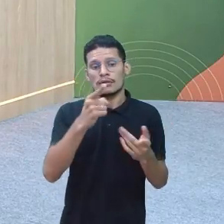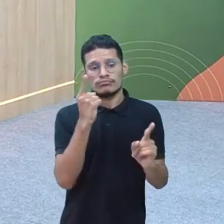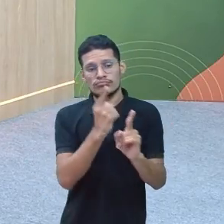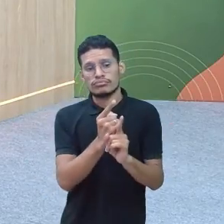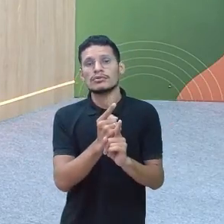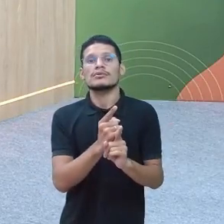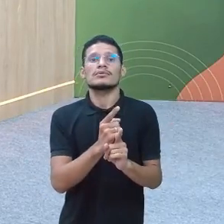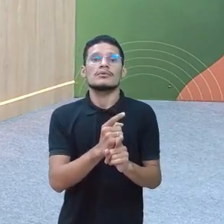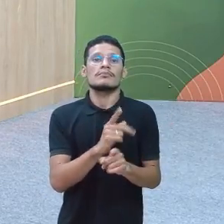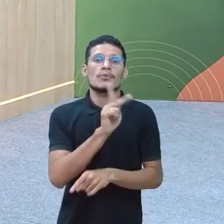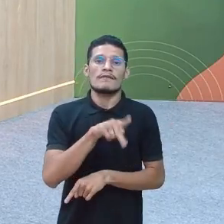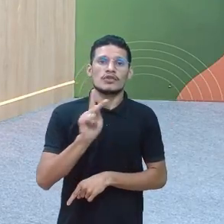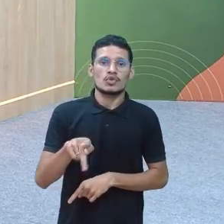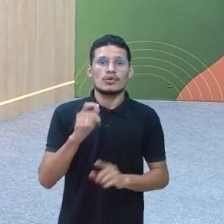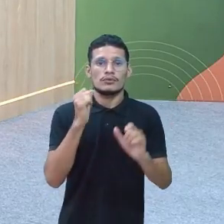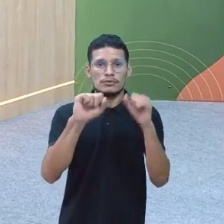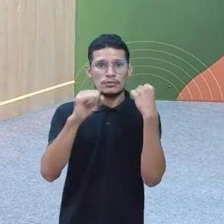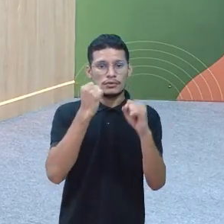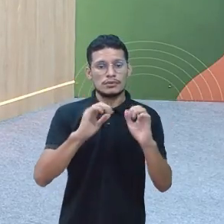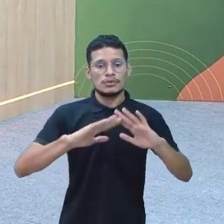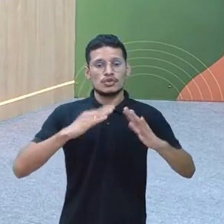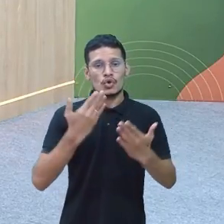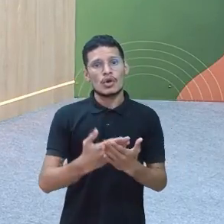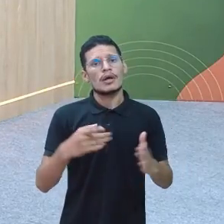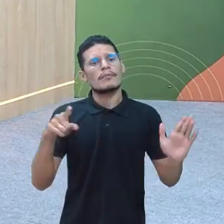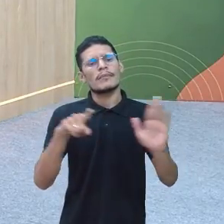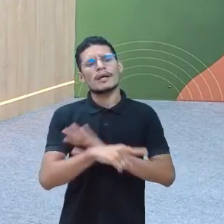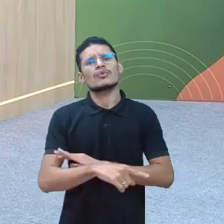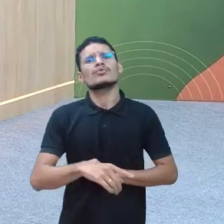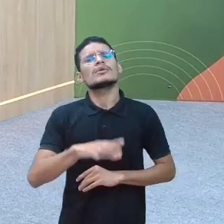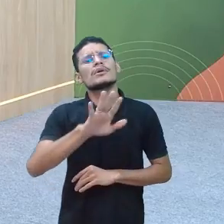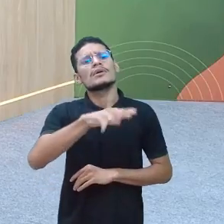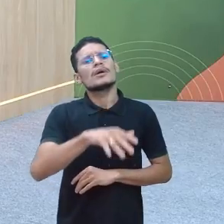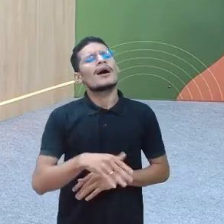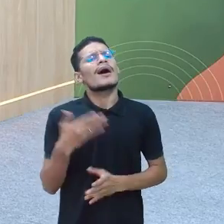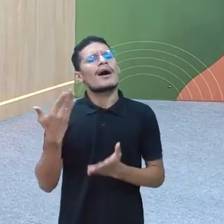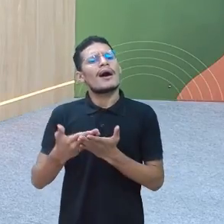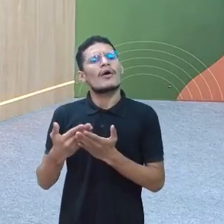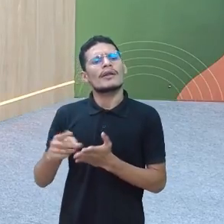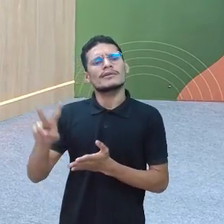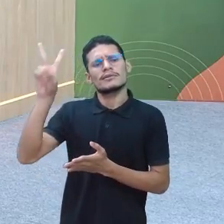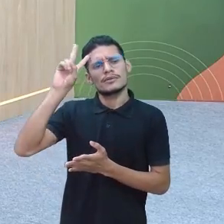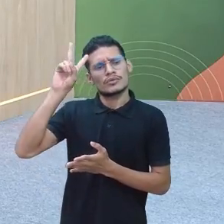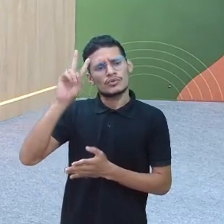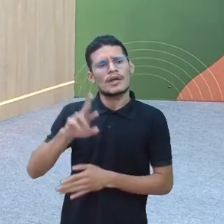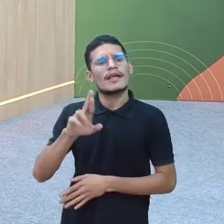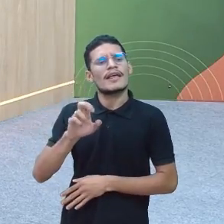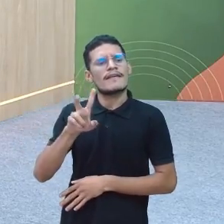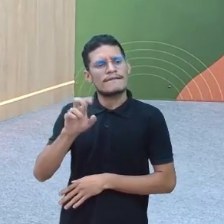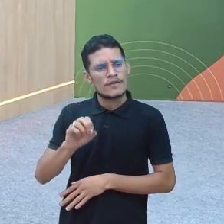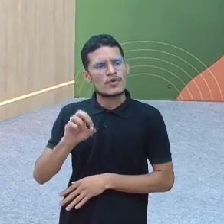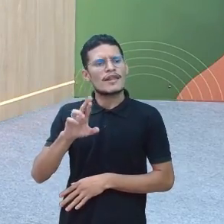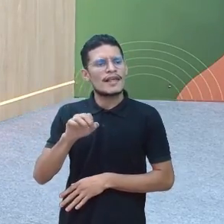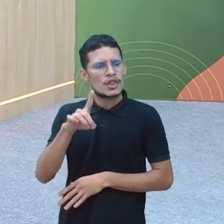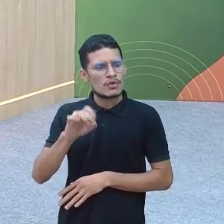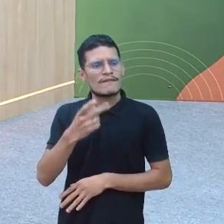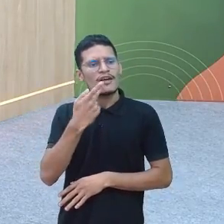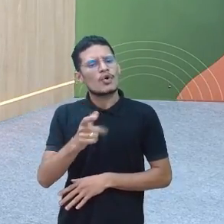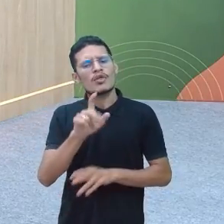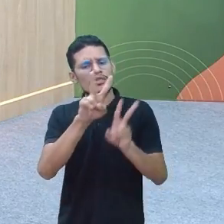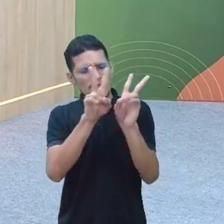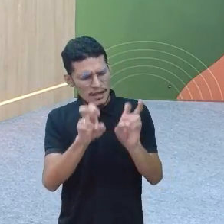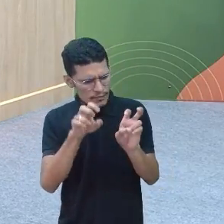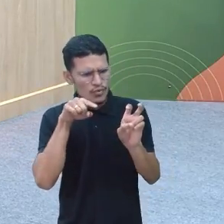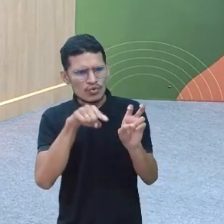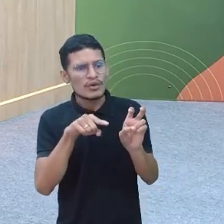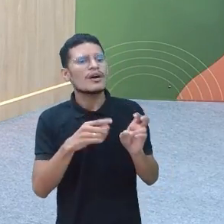de educação física da sua escola. Professor, na aula de segunda-feira, a Revo falou esse termo aqui e tal,